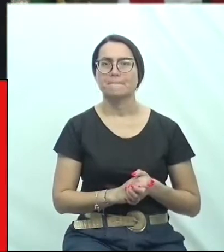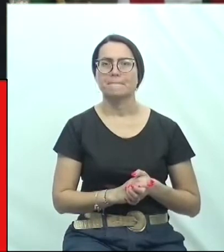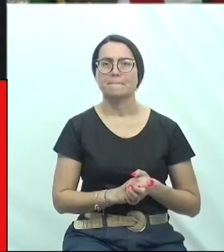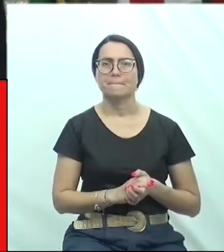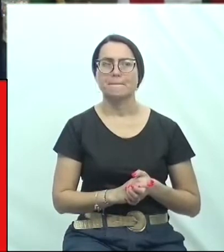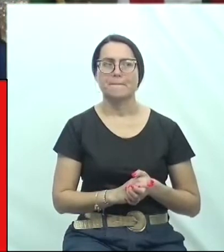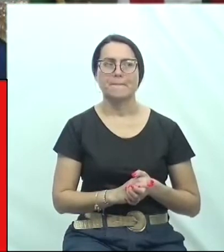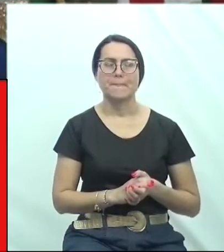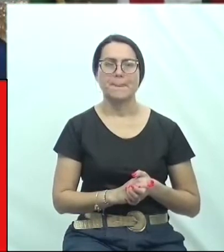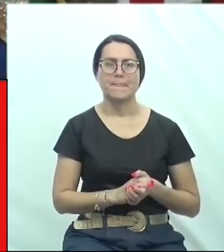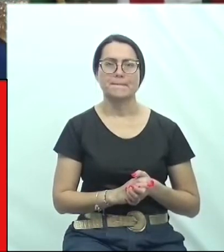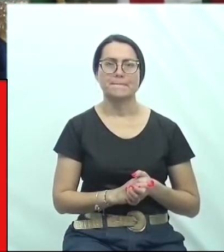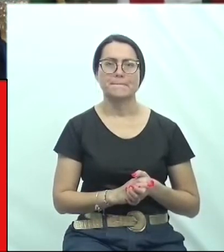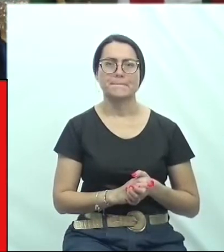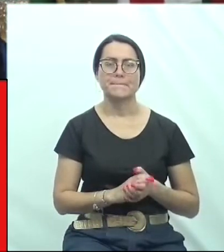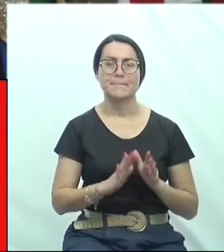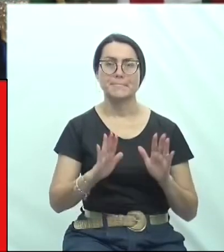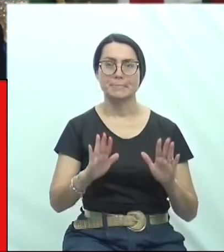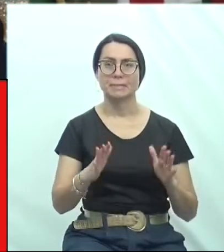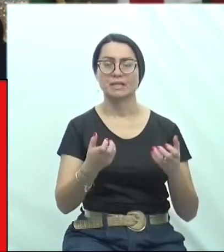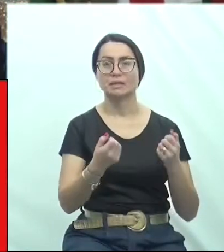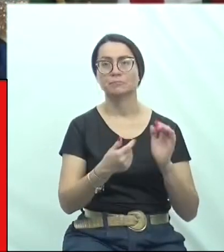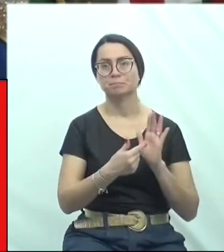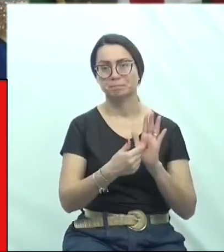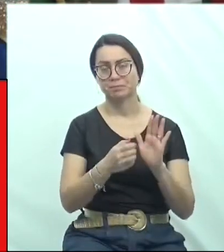concordando com algumas questões apresentadas aqui hoje.